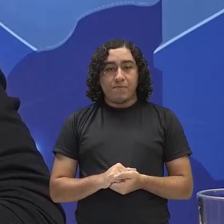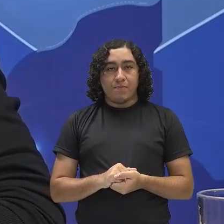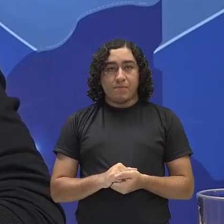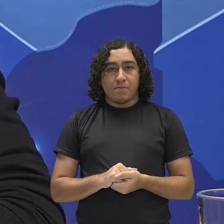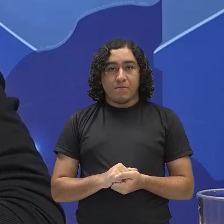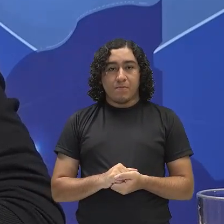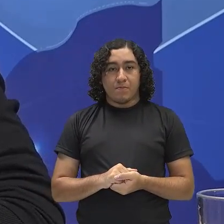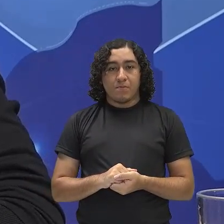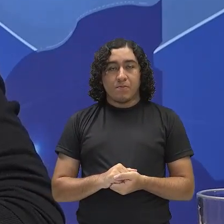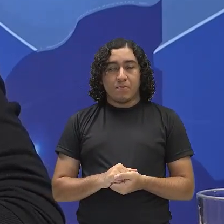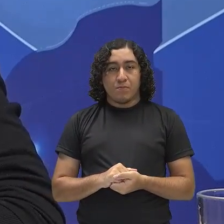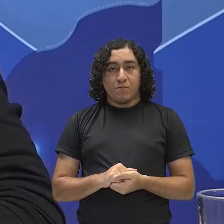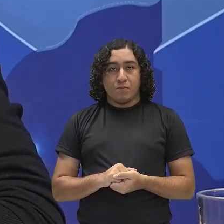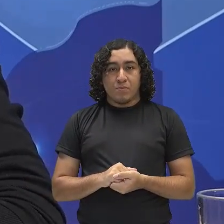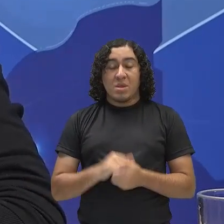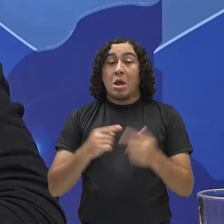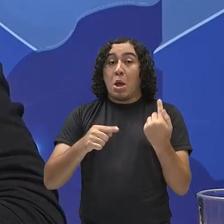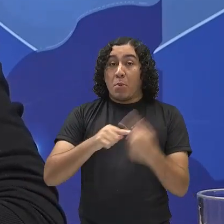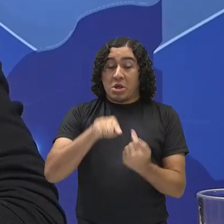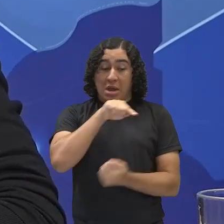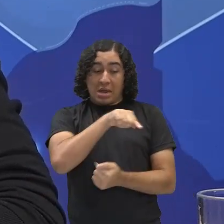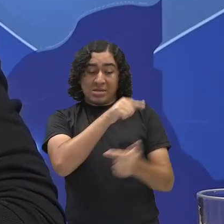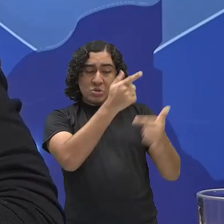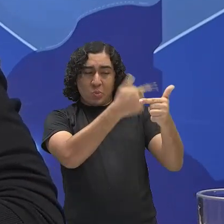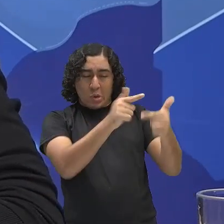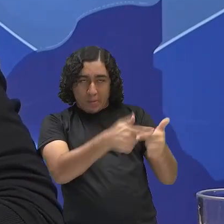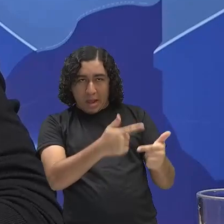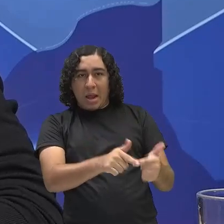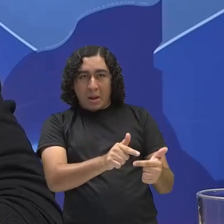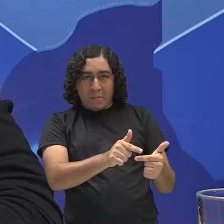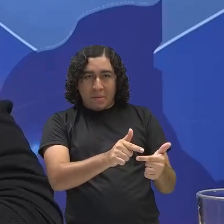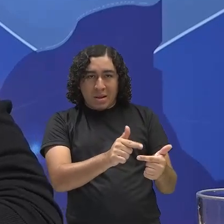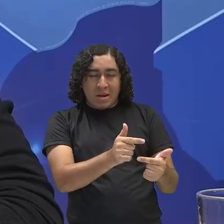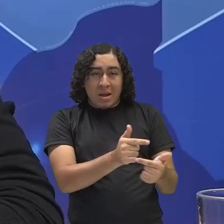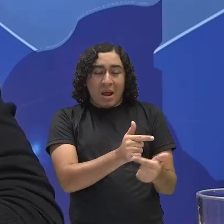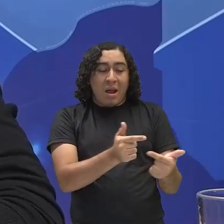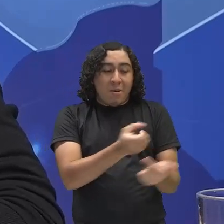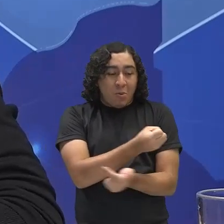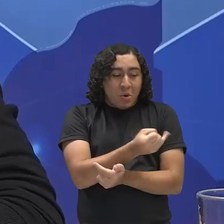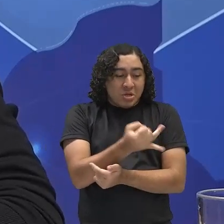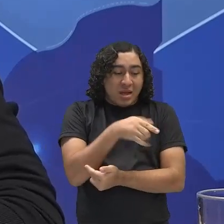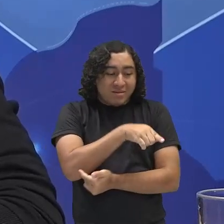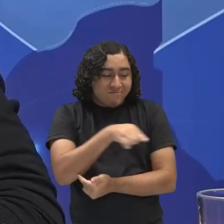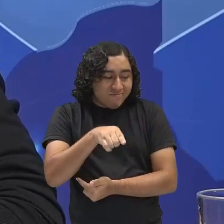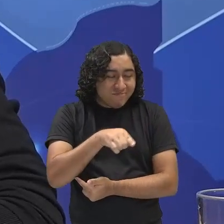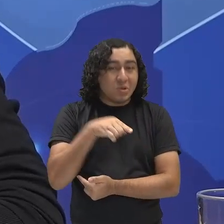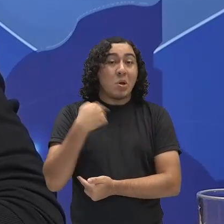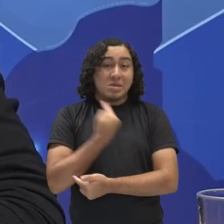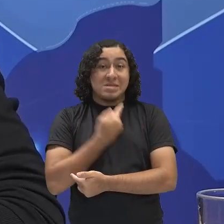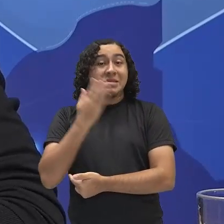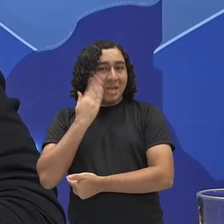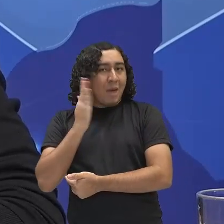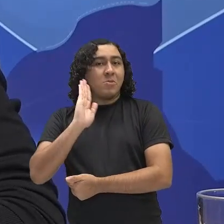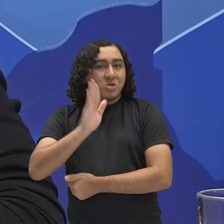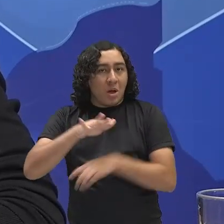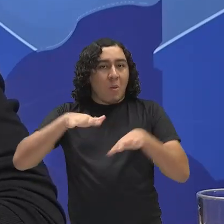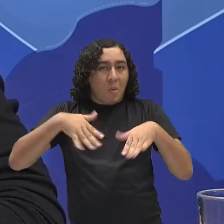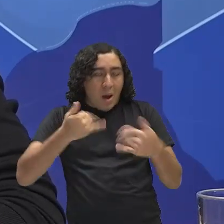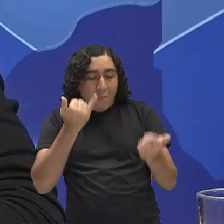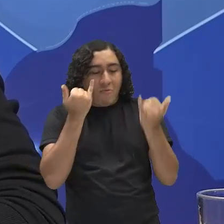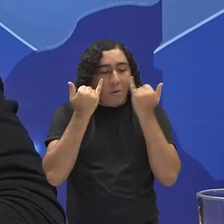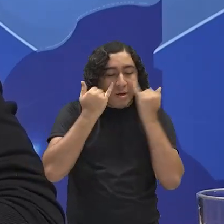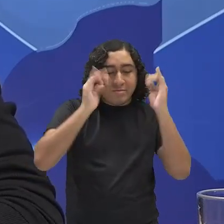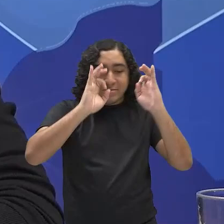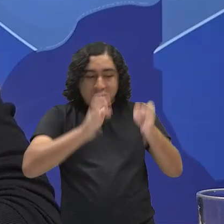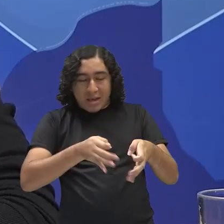com relação à maioria dessas ocorrências, desses problemas, a gente já tem o mapeamento deles. A gente já atendeu esses problemas antes,